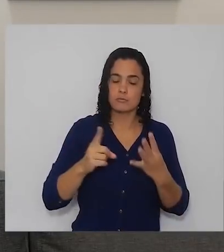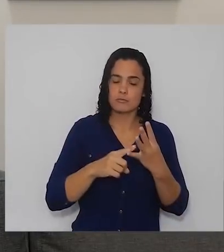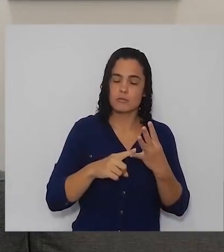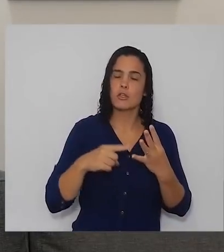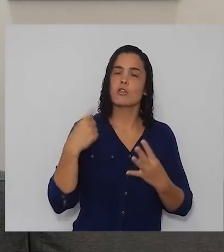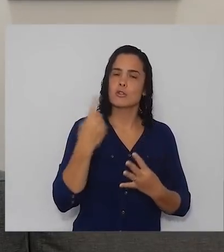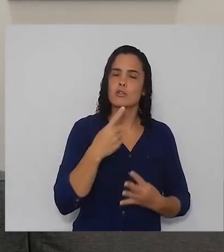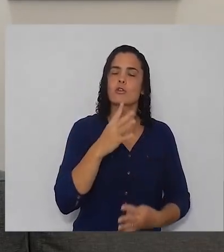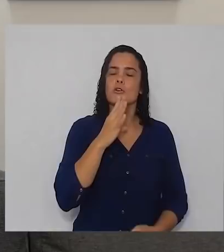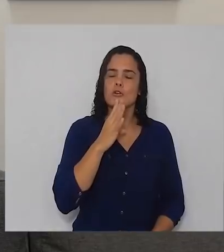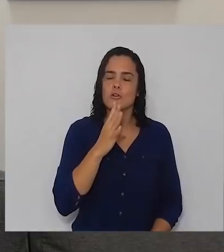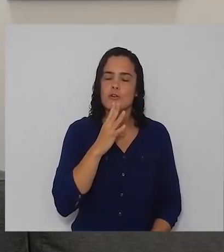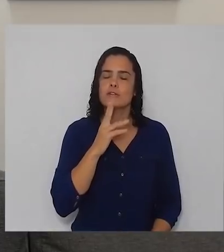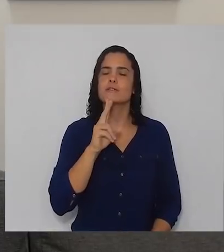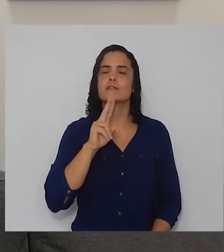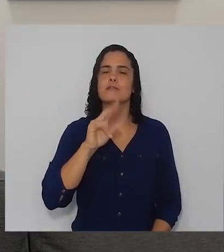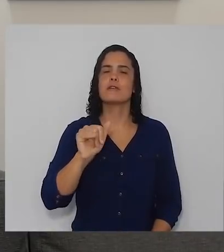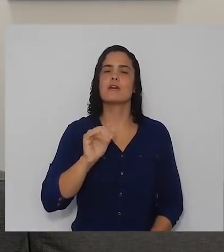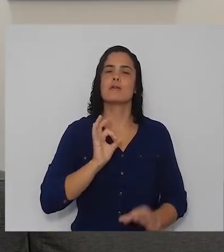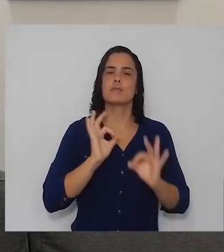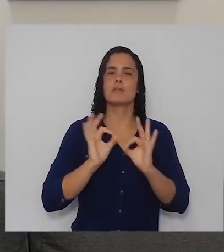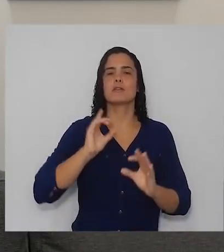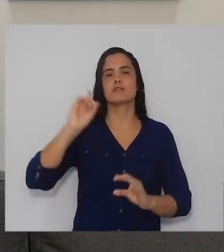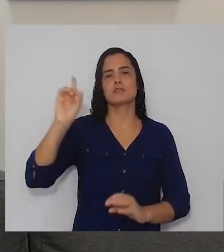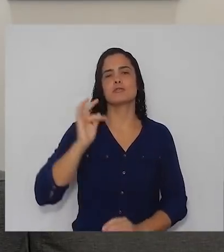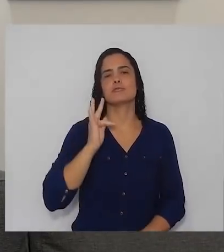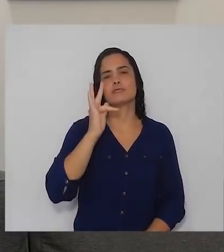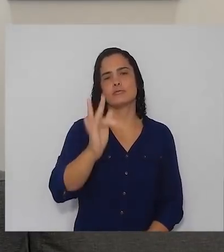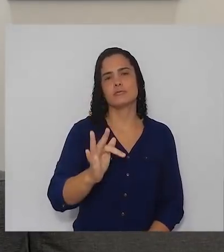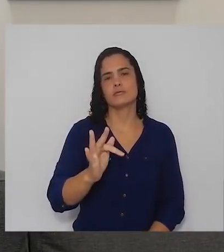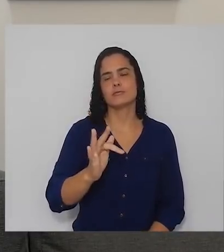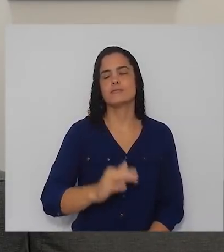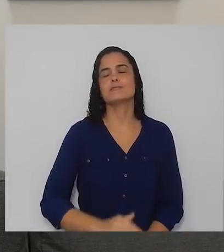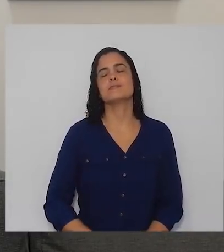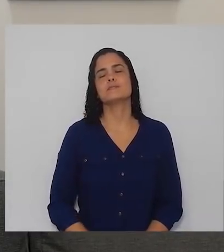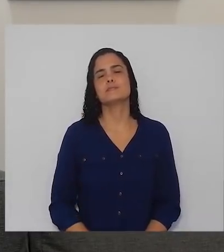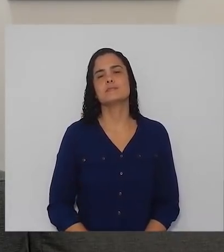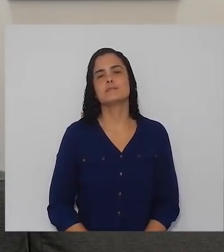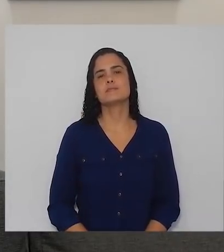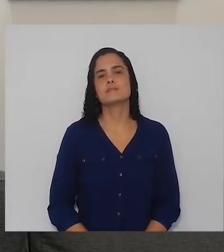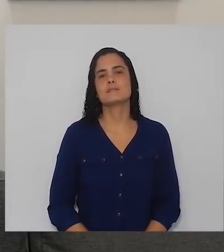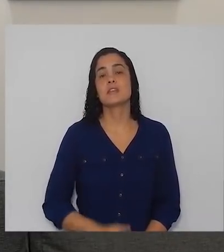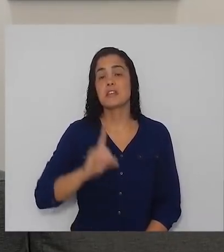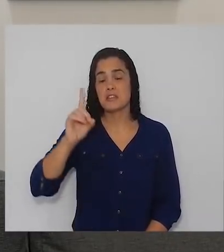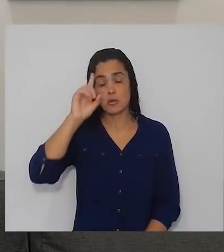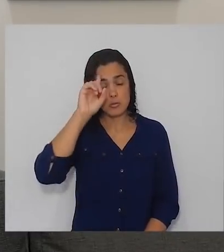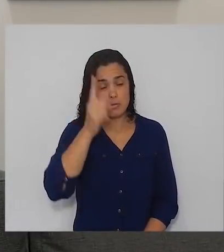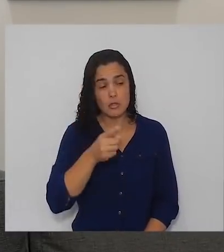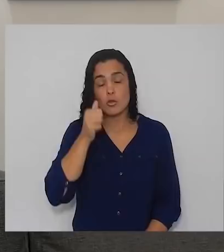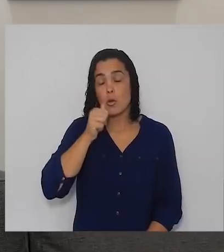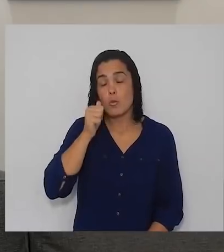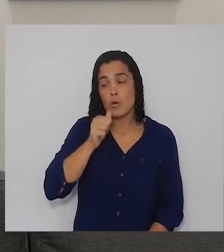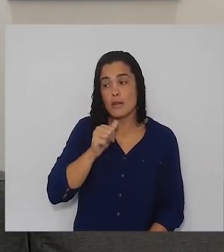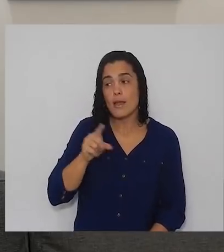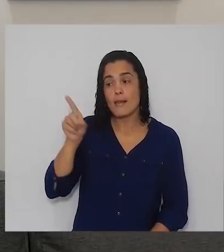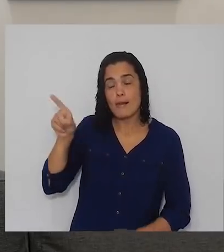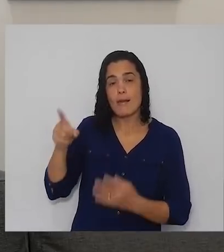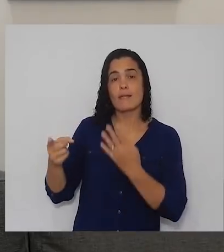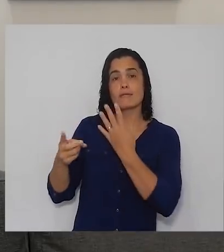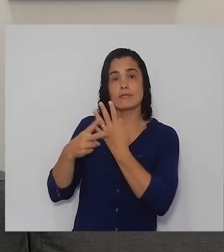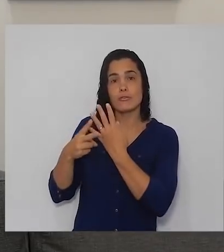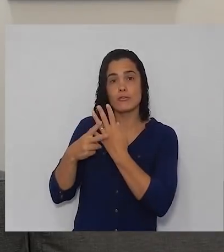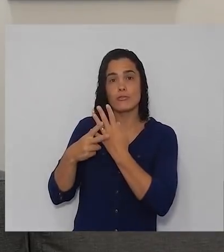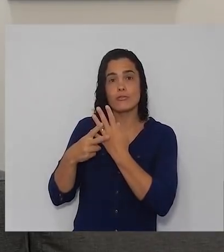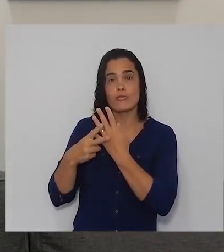Deus. E nós conheceremos os planos que ele já tem traçado para amanhã. Ele ordenou